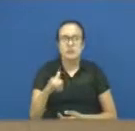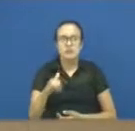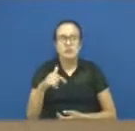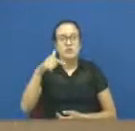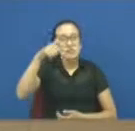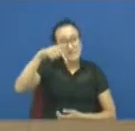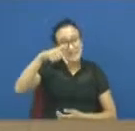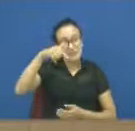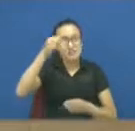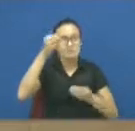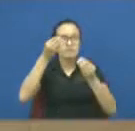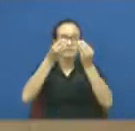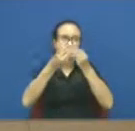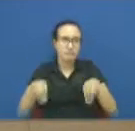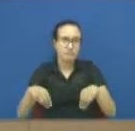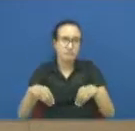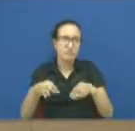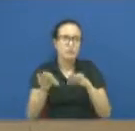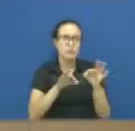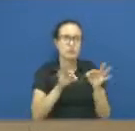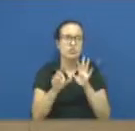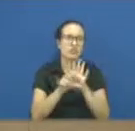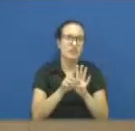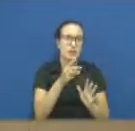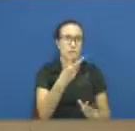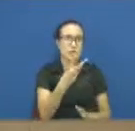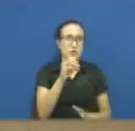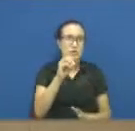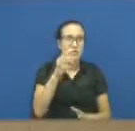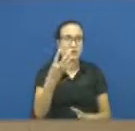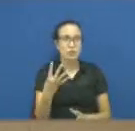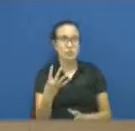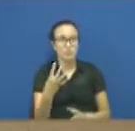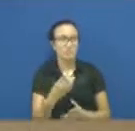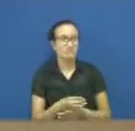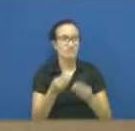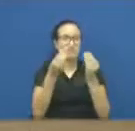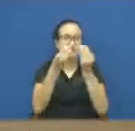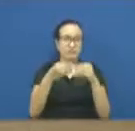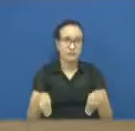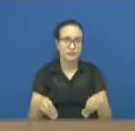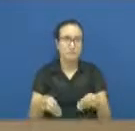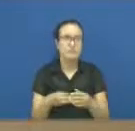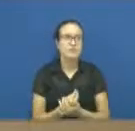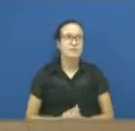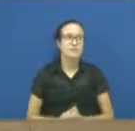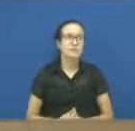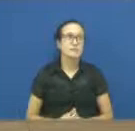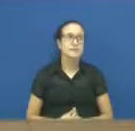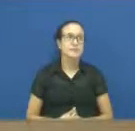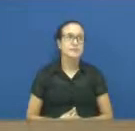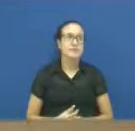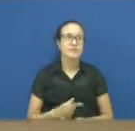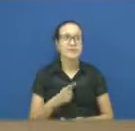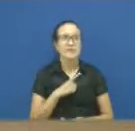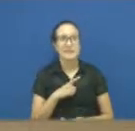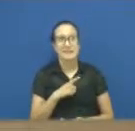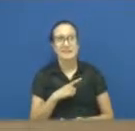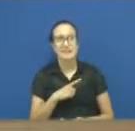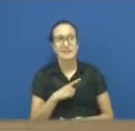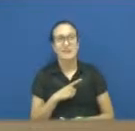foi prejudicado em razão de que o mesmo versa sobre a